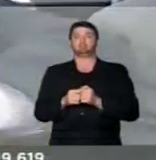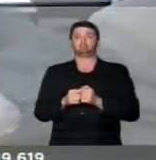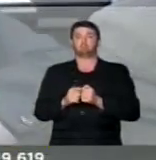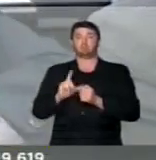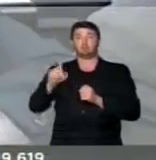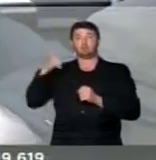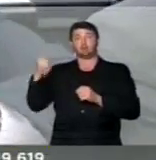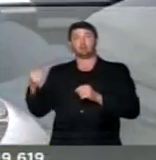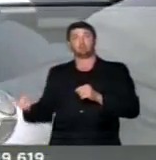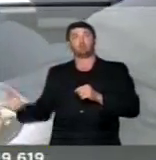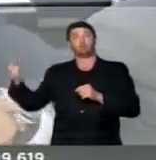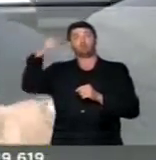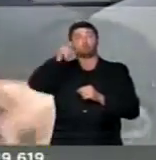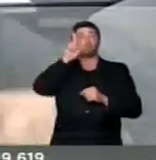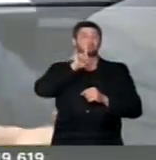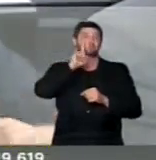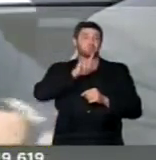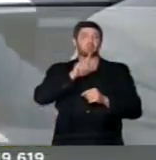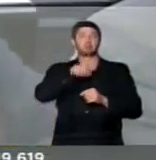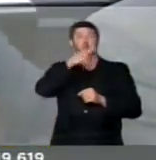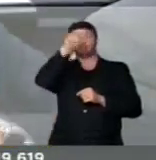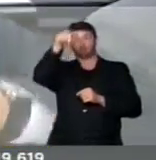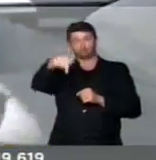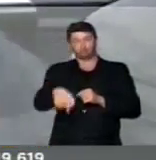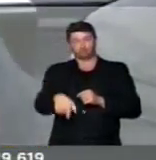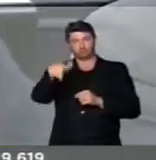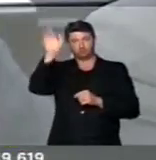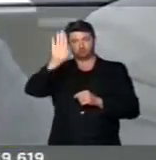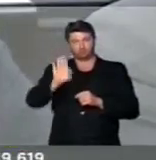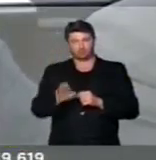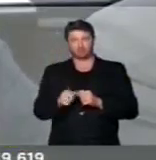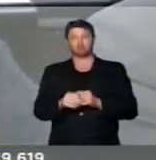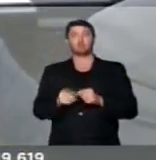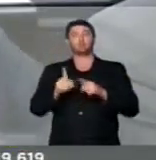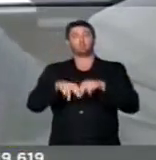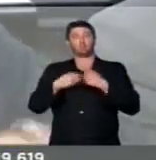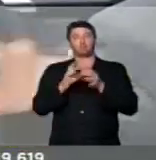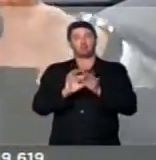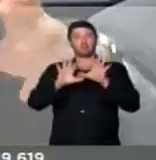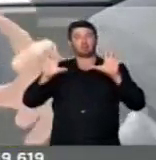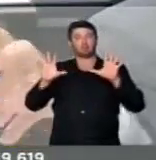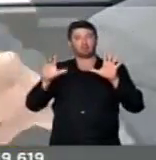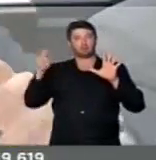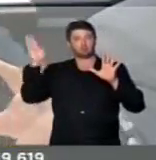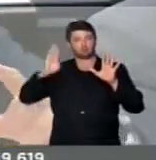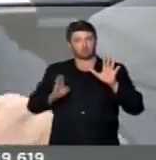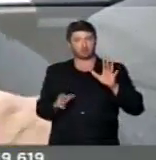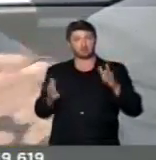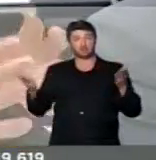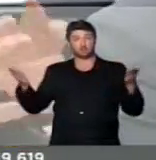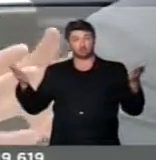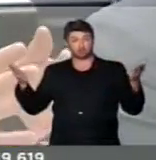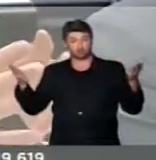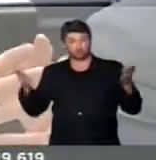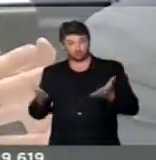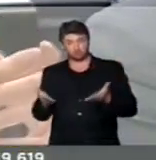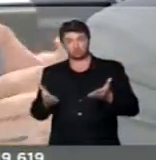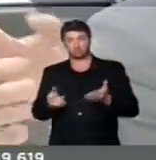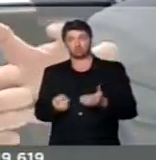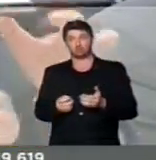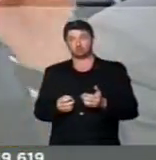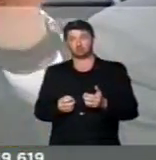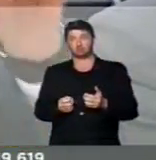ele chega nos Estados Unidos, ele vem para o Brasil na independência, e com a figura atual, ele